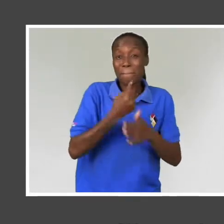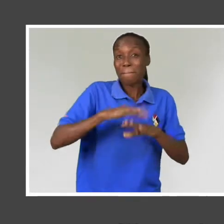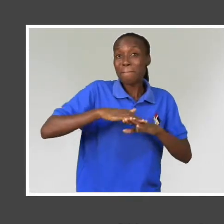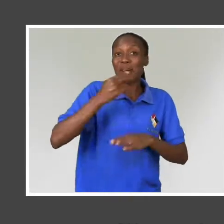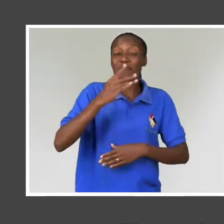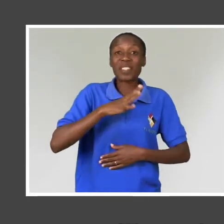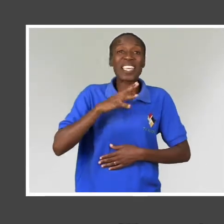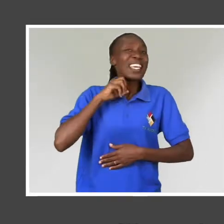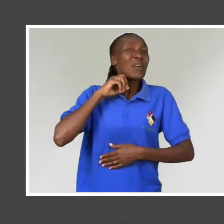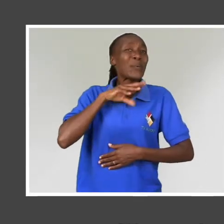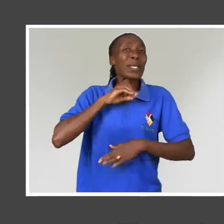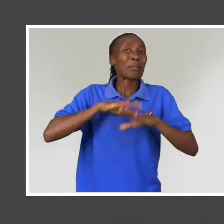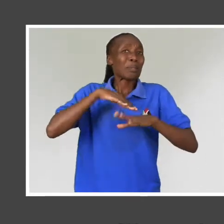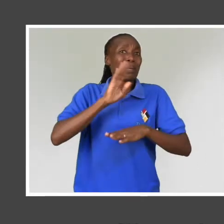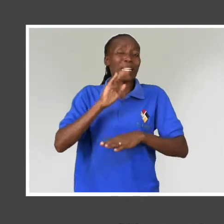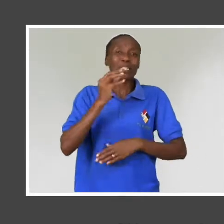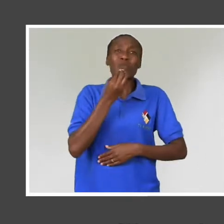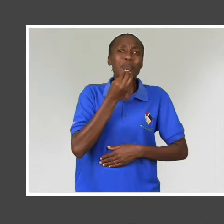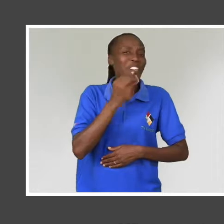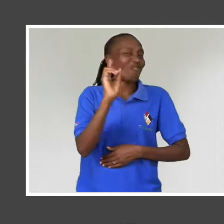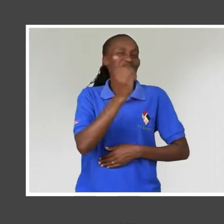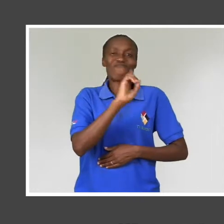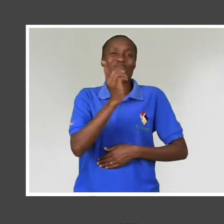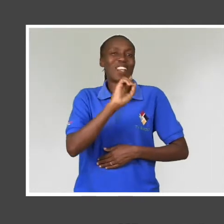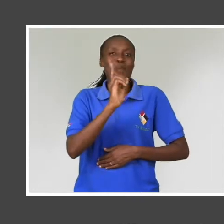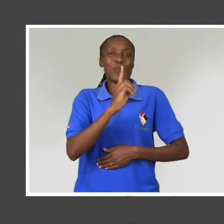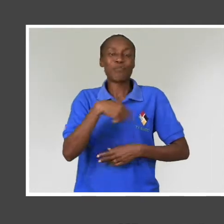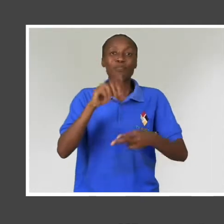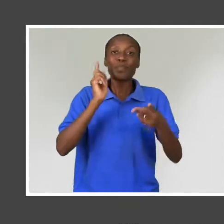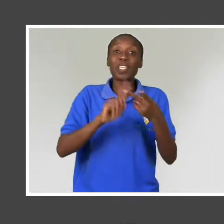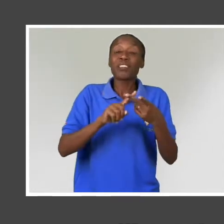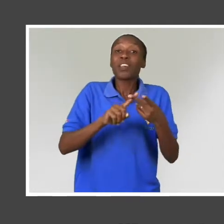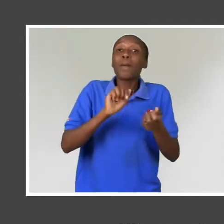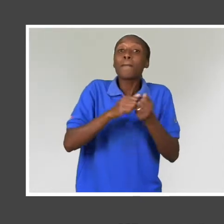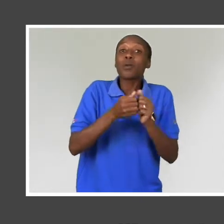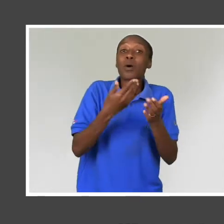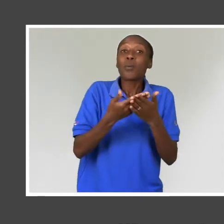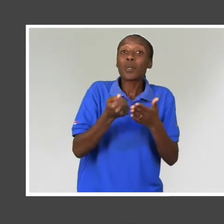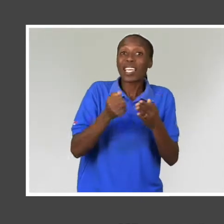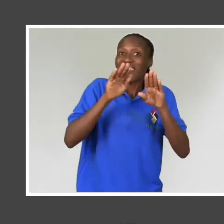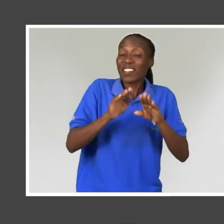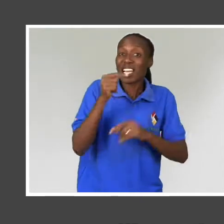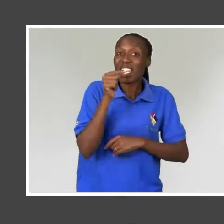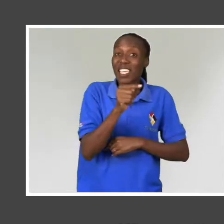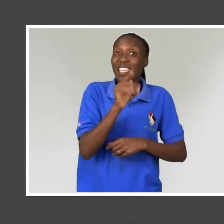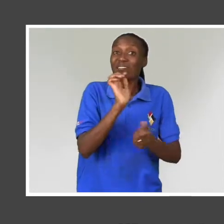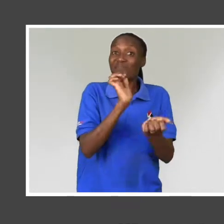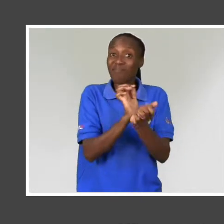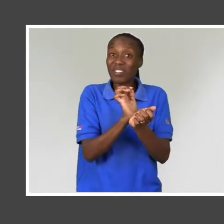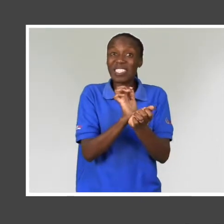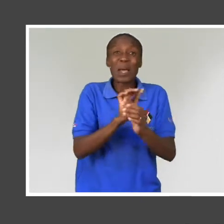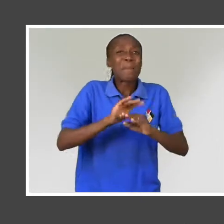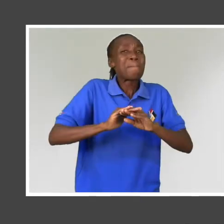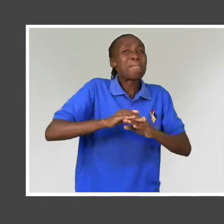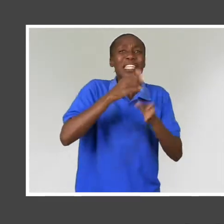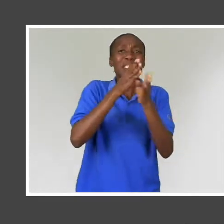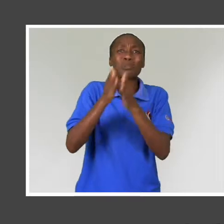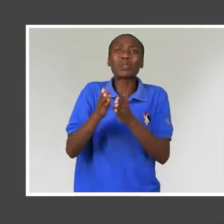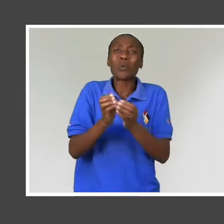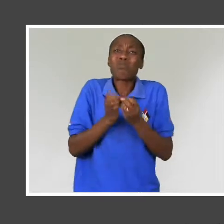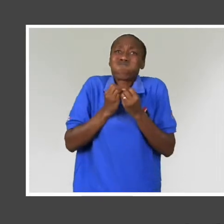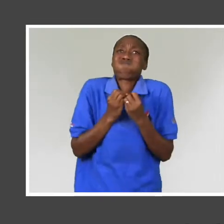prejudica mais, eu não vou reclamar tanto na parte de comida, essas coisas todas, é a padestadinha. A